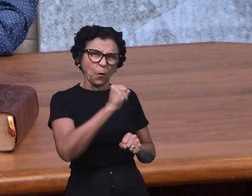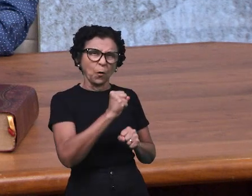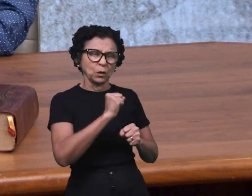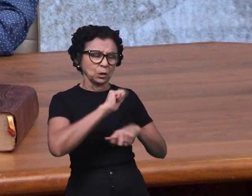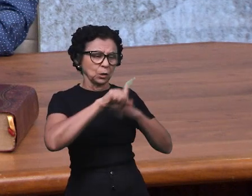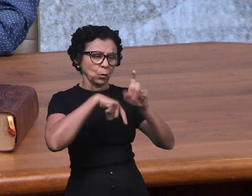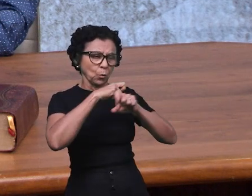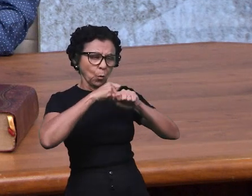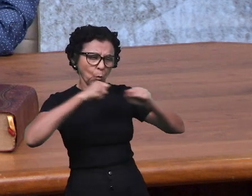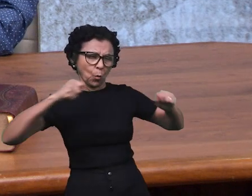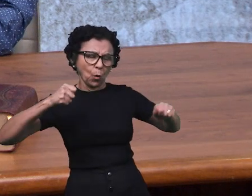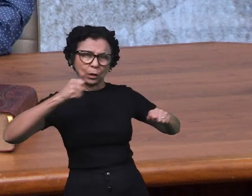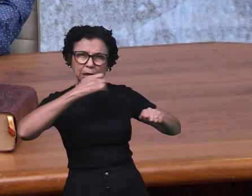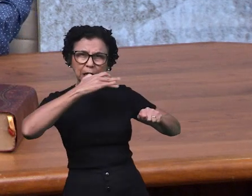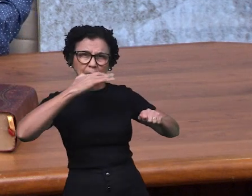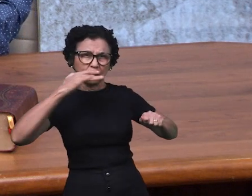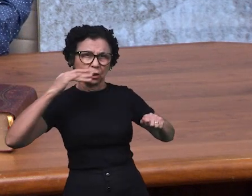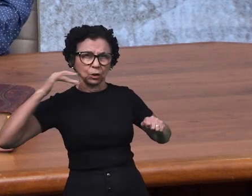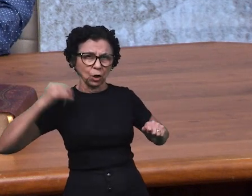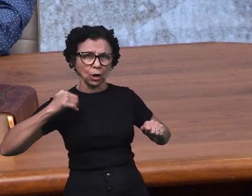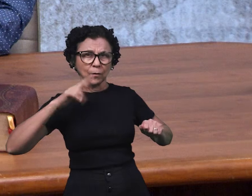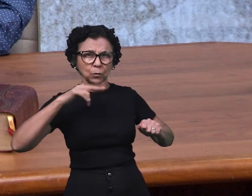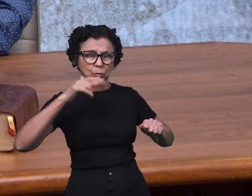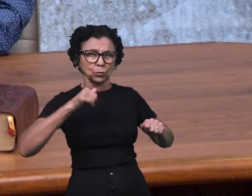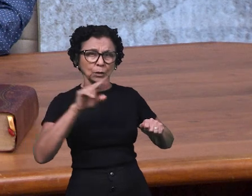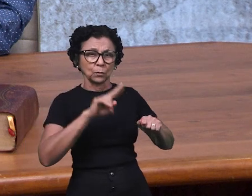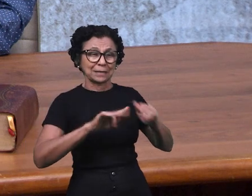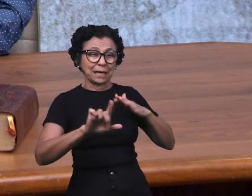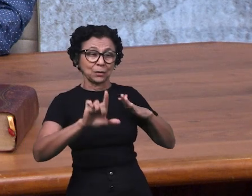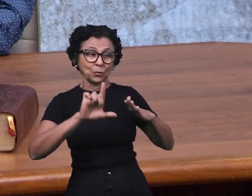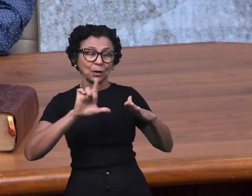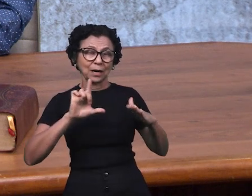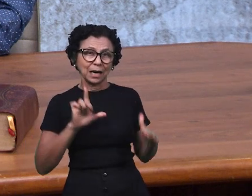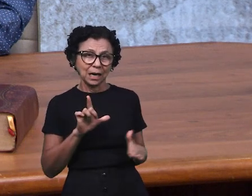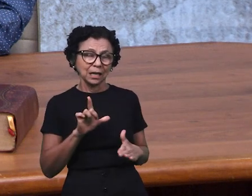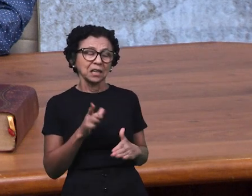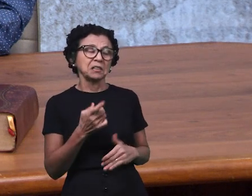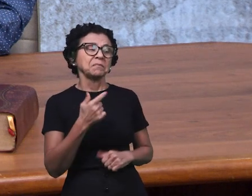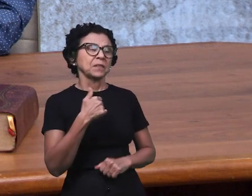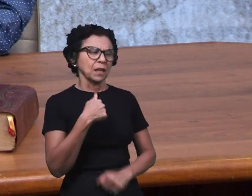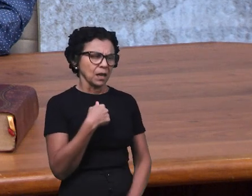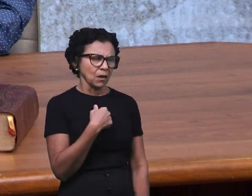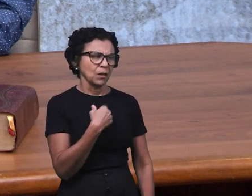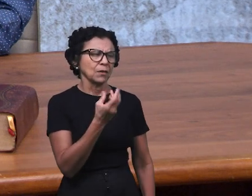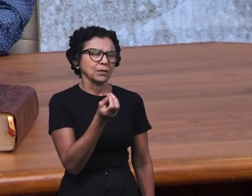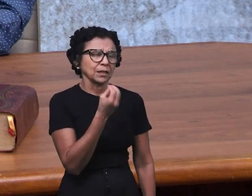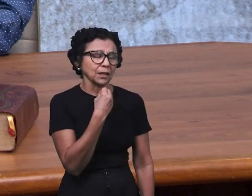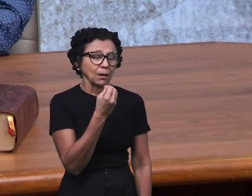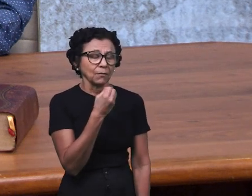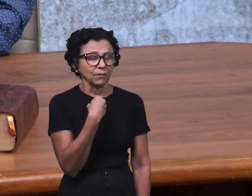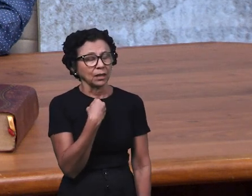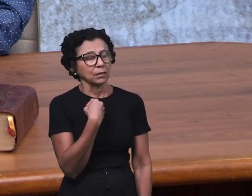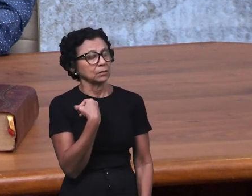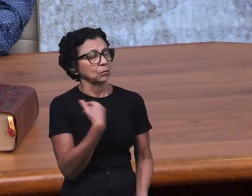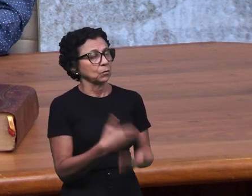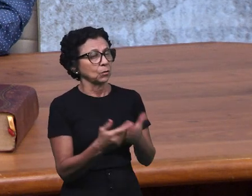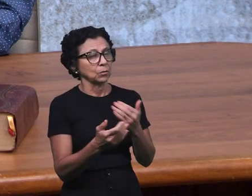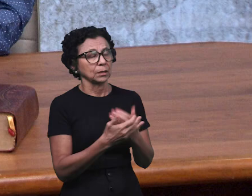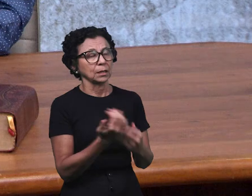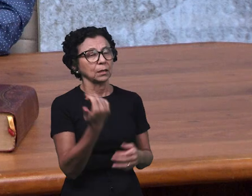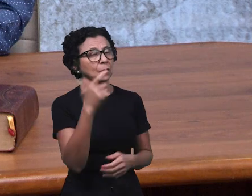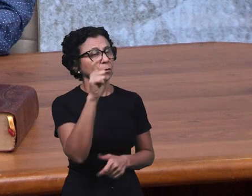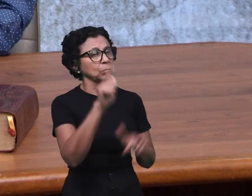novas, com que se não houvesse feito obra nenhuma, então me enfraqueceria e seria como qualquer outro